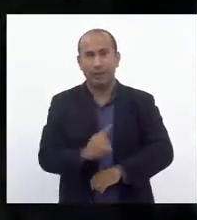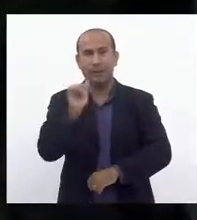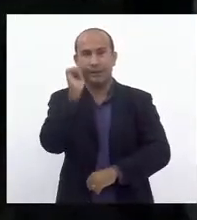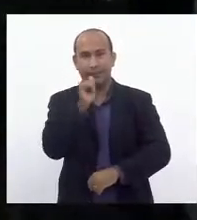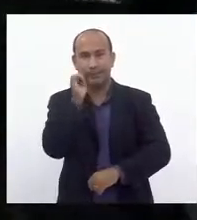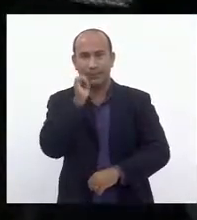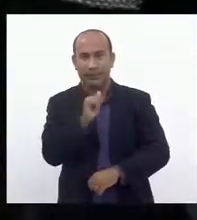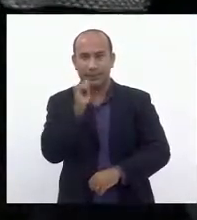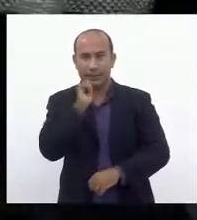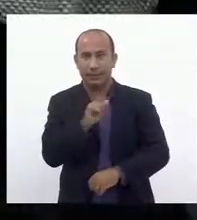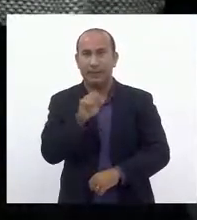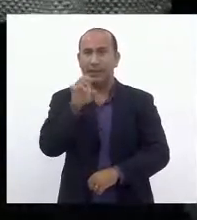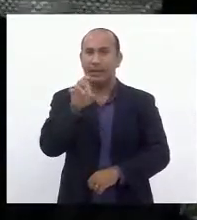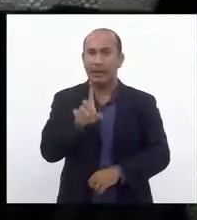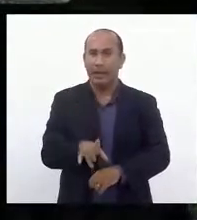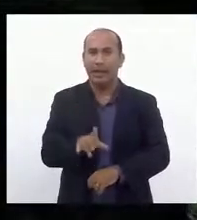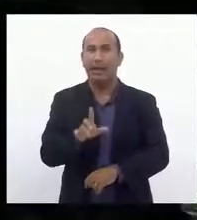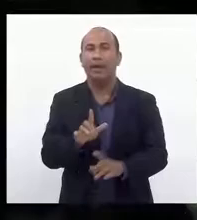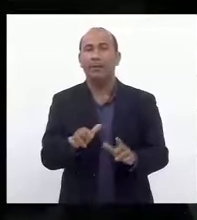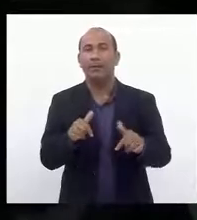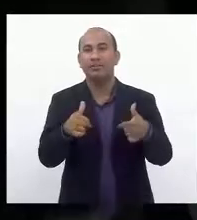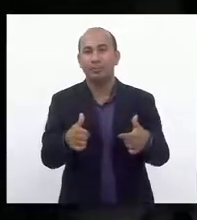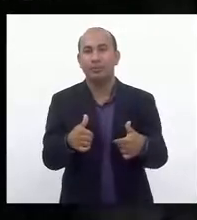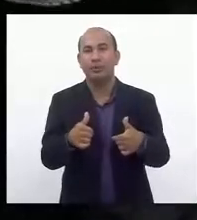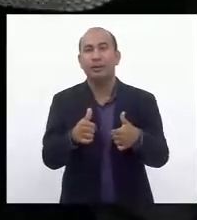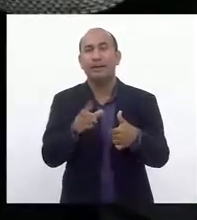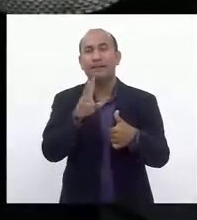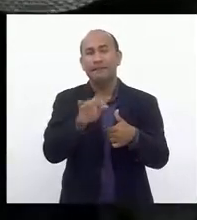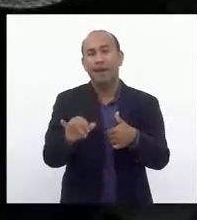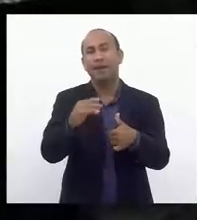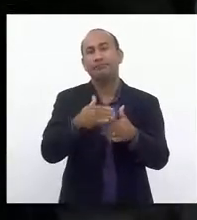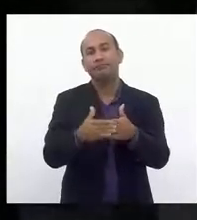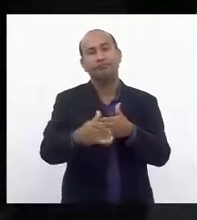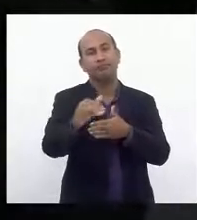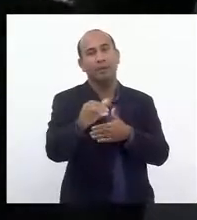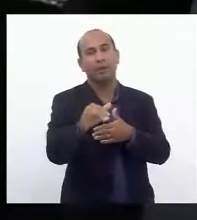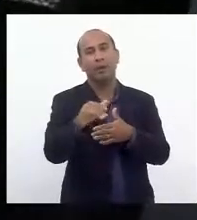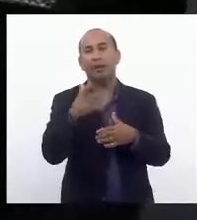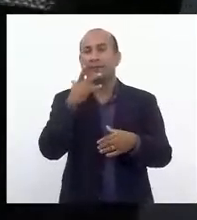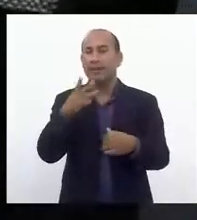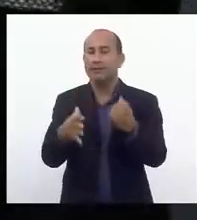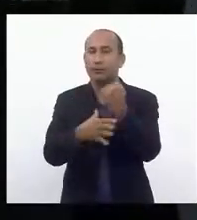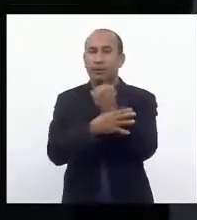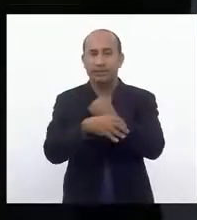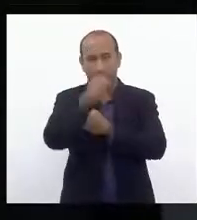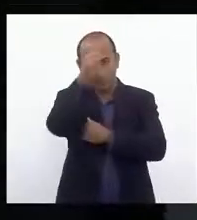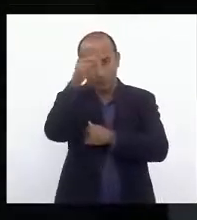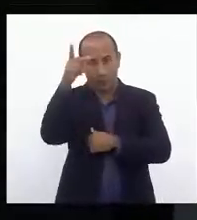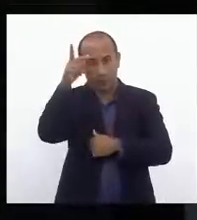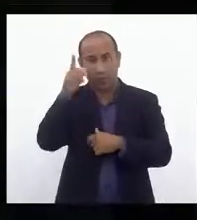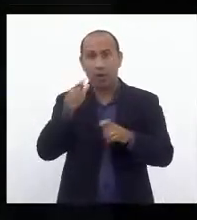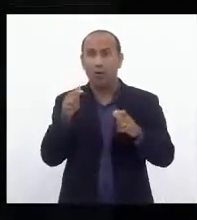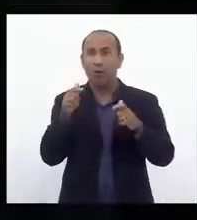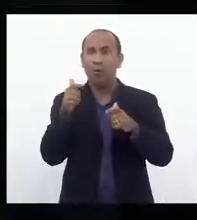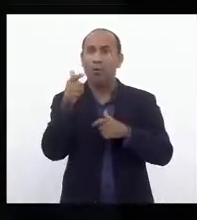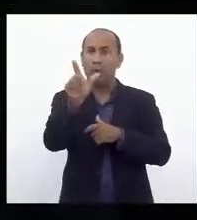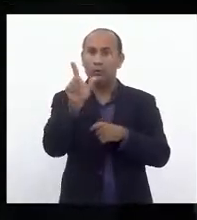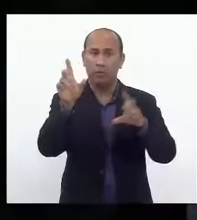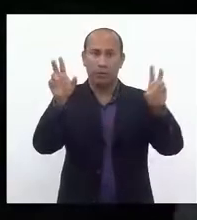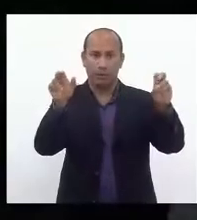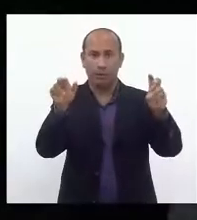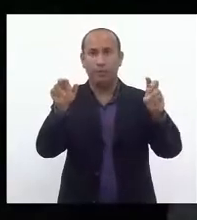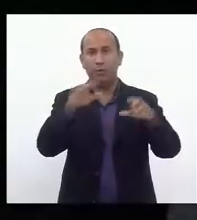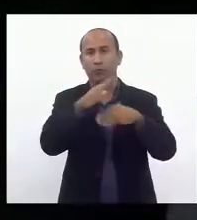mulheres. É um gesto que vai além, porque envolve segurança pública, envolve outras temáticas. Então, com todo